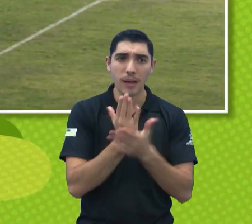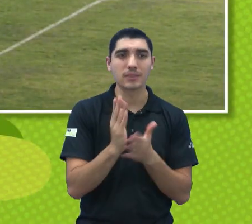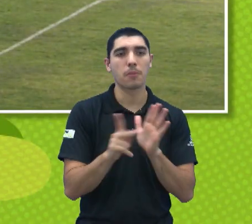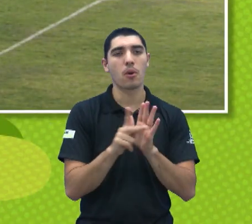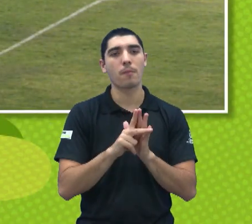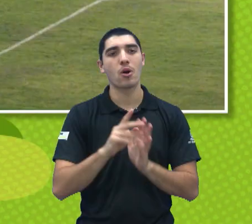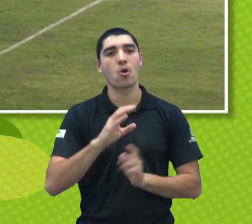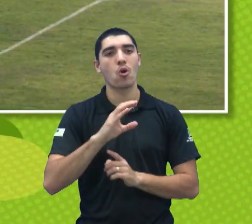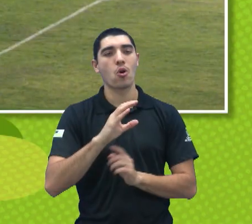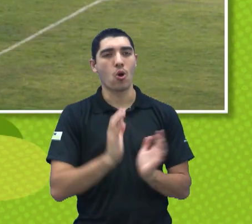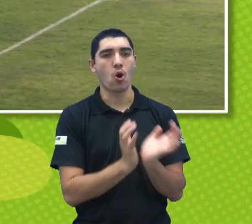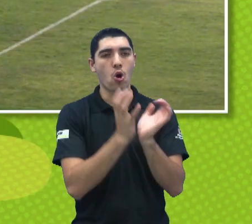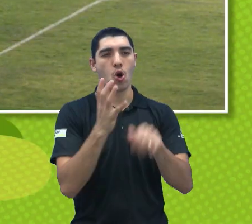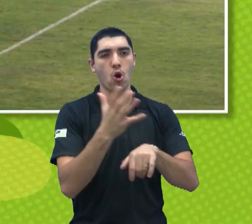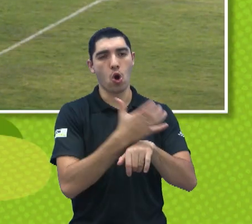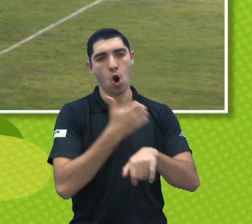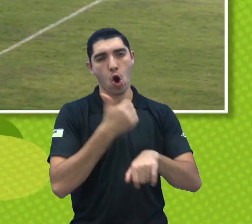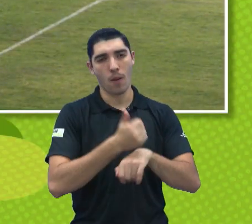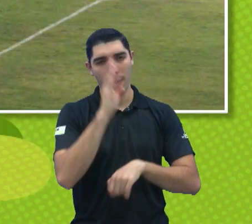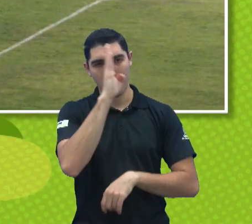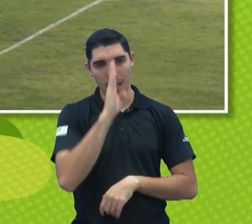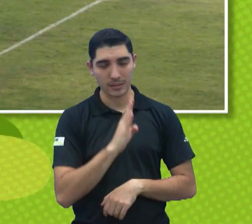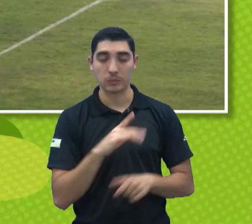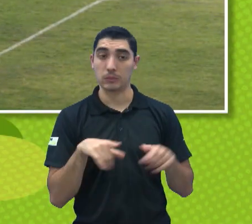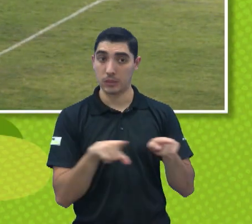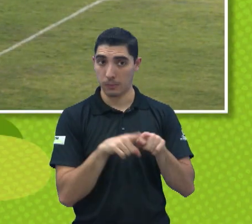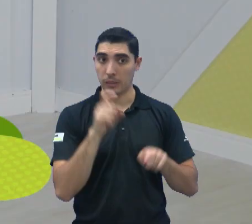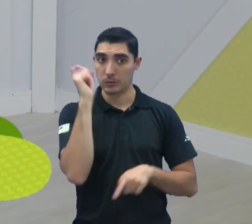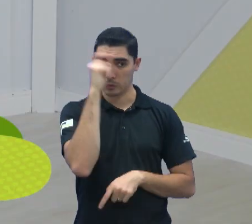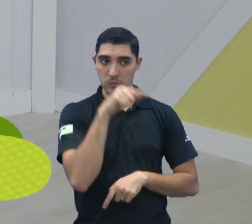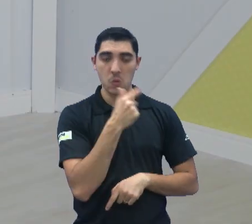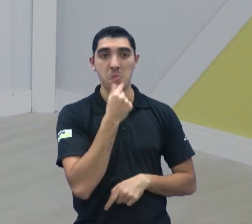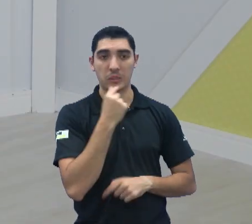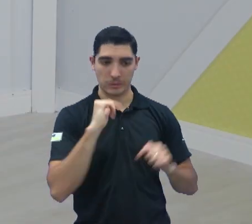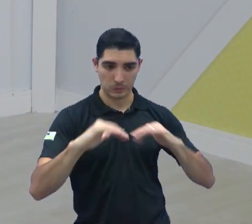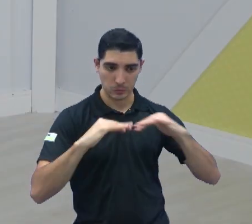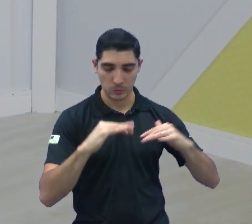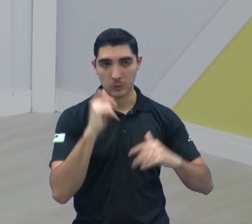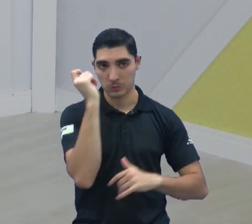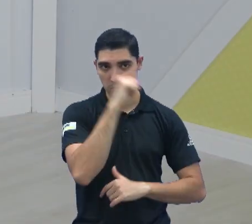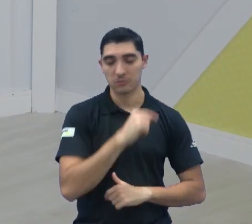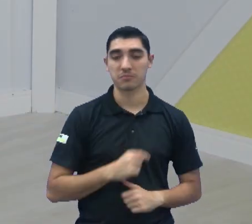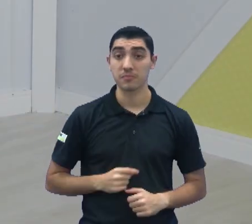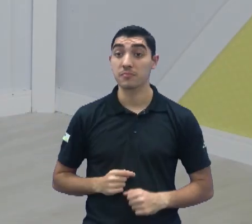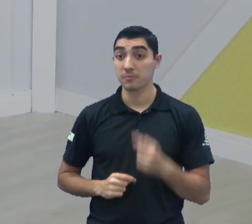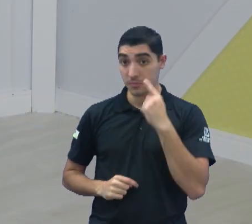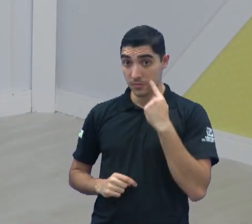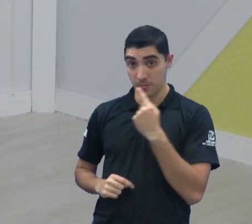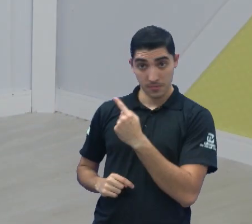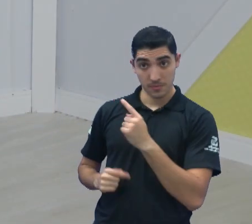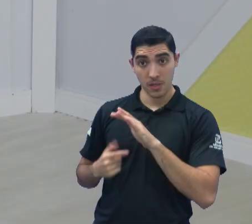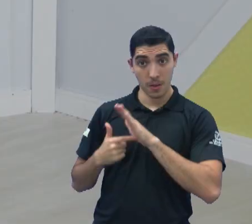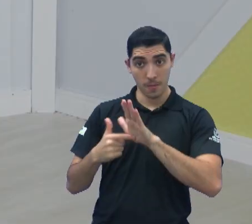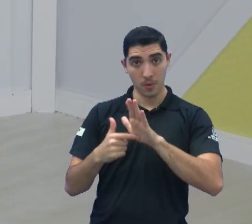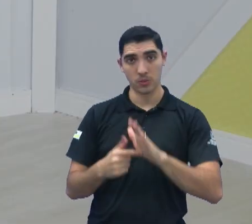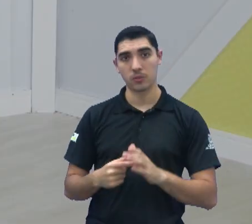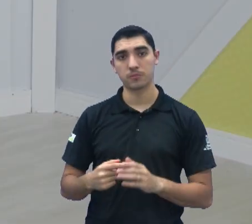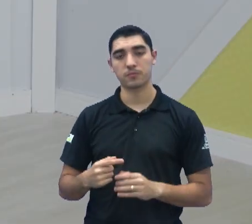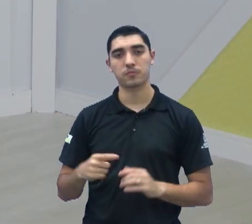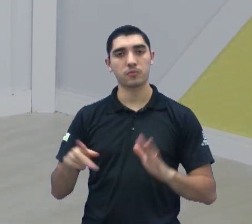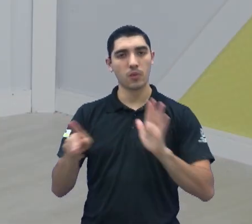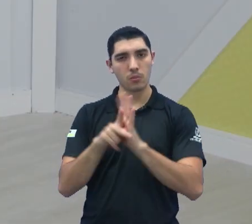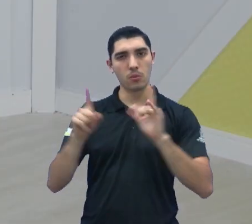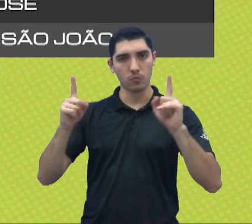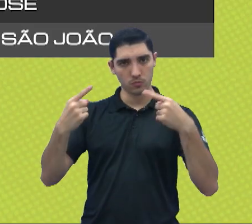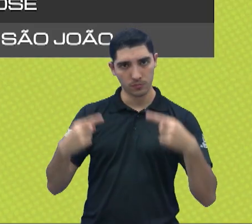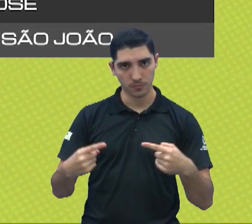muita tradição, camisa pesada, vai ser um baita confronto aí de quartas de final. Muito bem. Rodrigo, coloca pra gente aqui, por favor, os jogos de ida destas quartas de